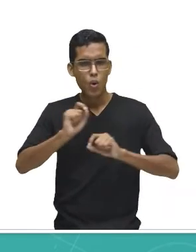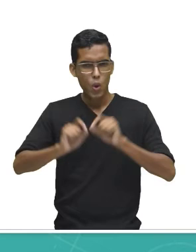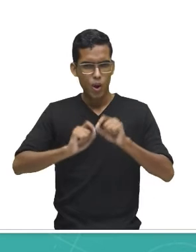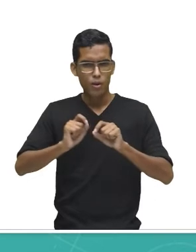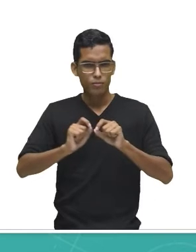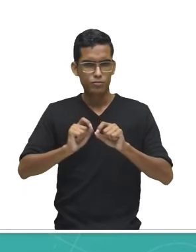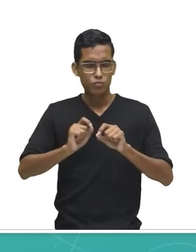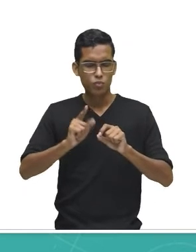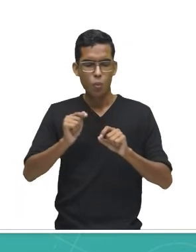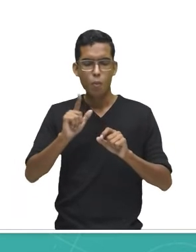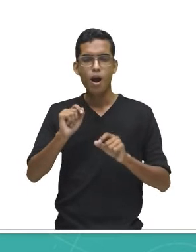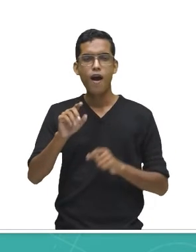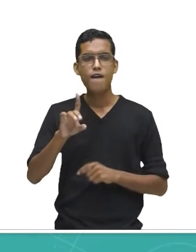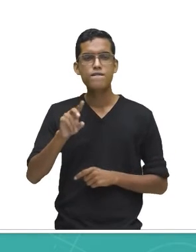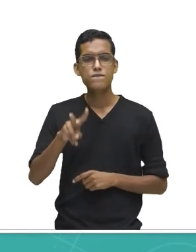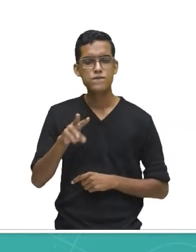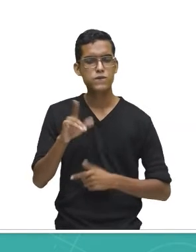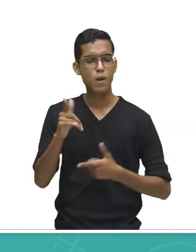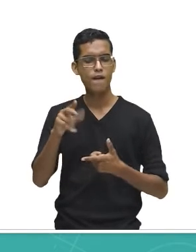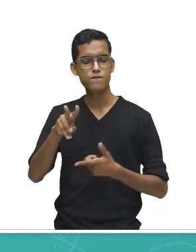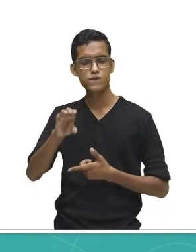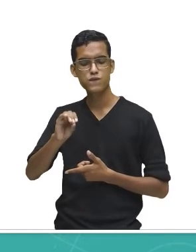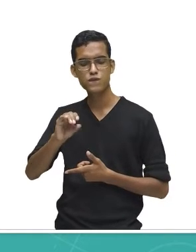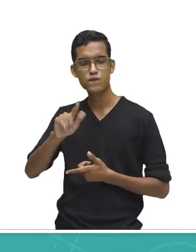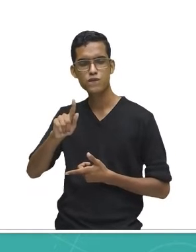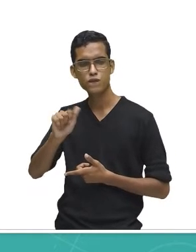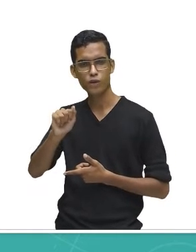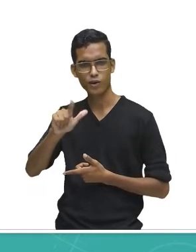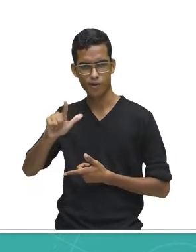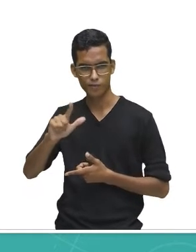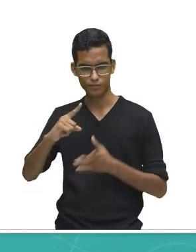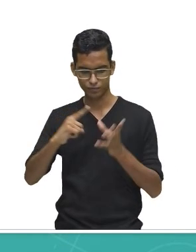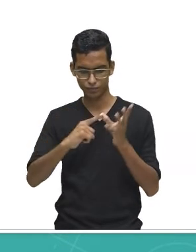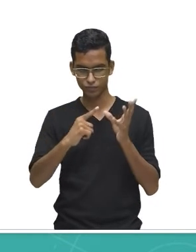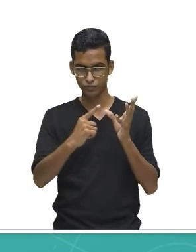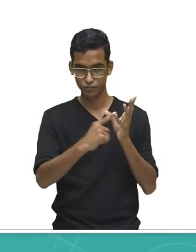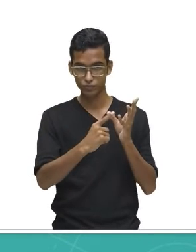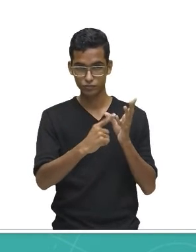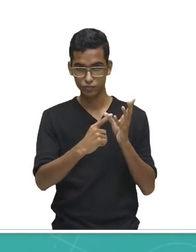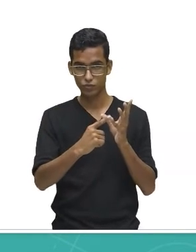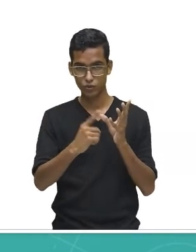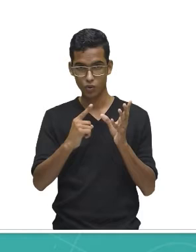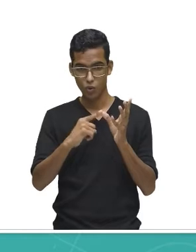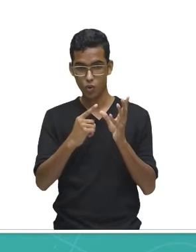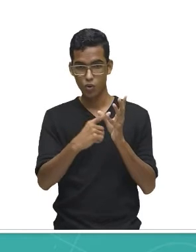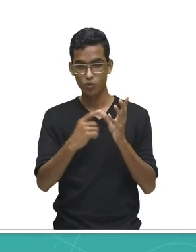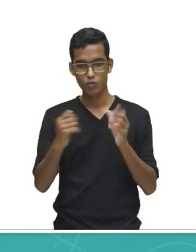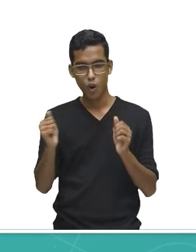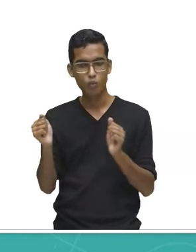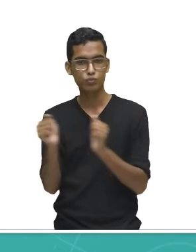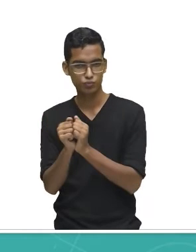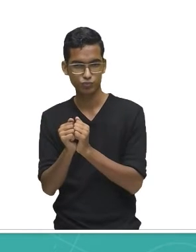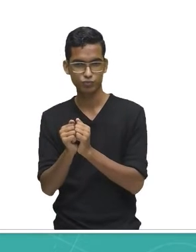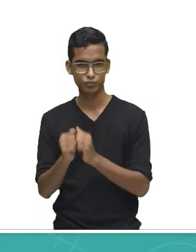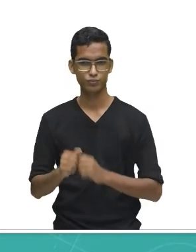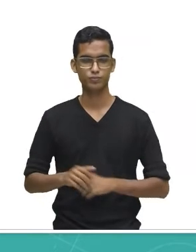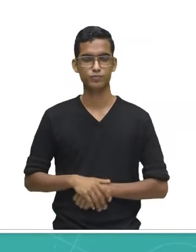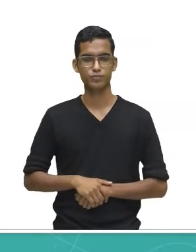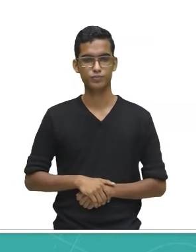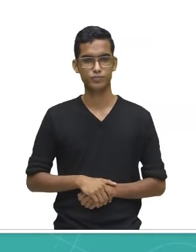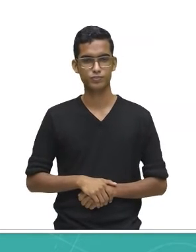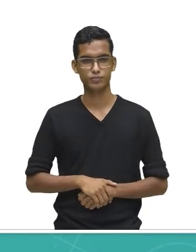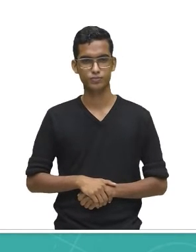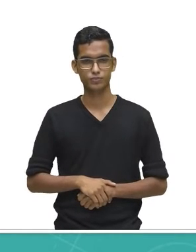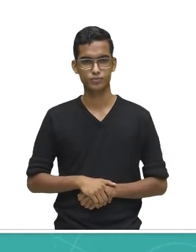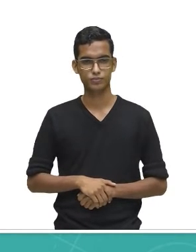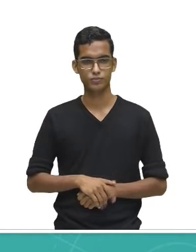e o i, uma semivogal. A semi já está dizendo metade do som, não tem um som tão forte quanto a vogal. Então ela não